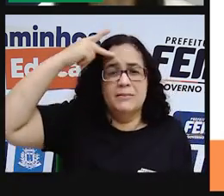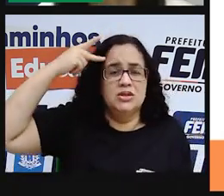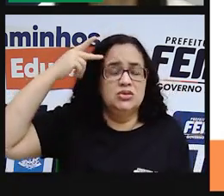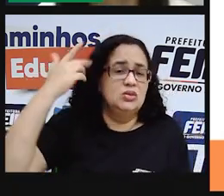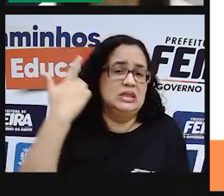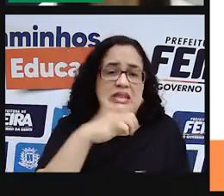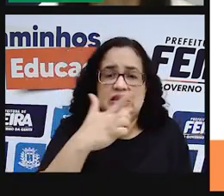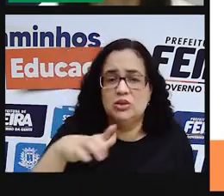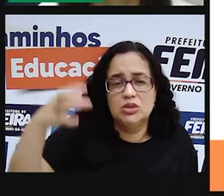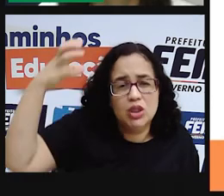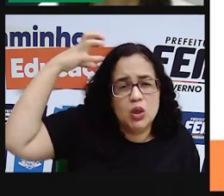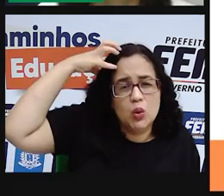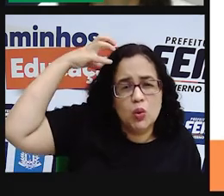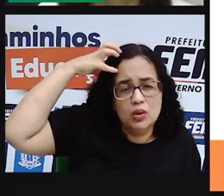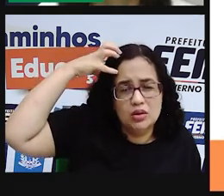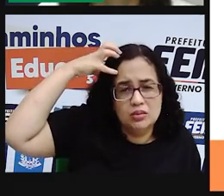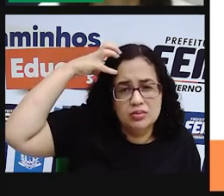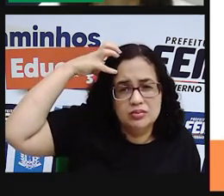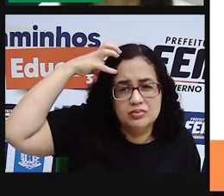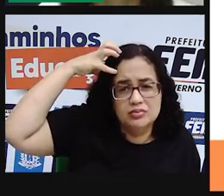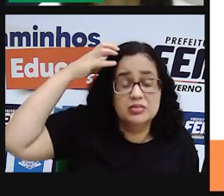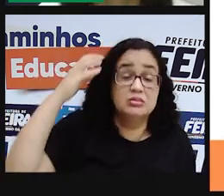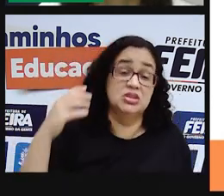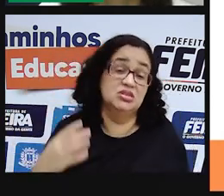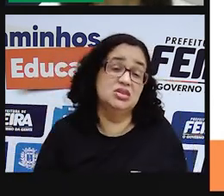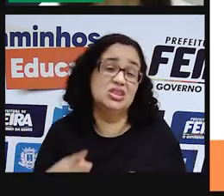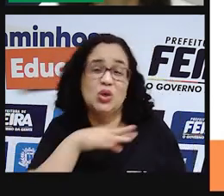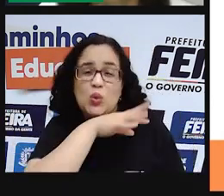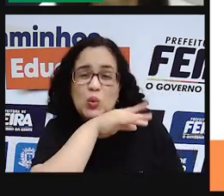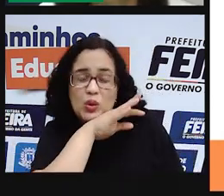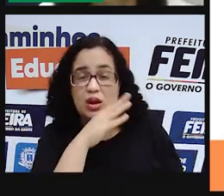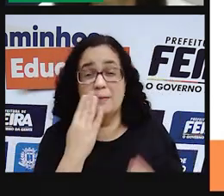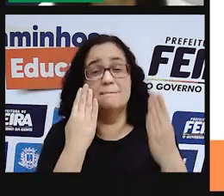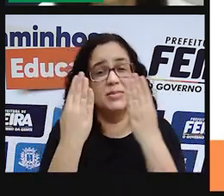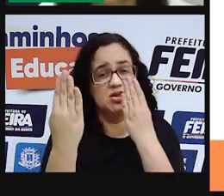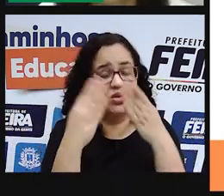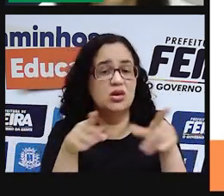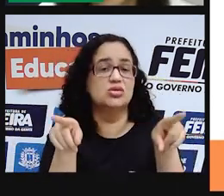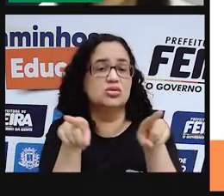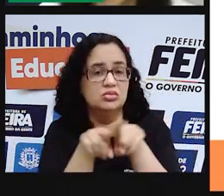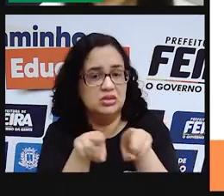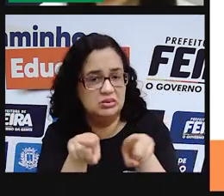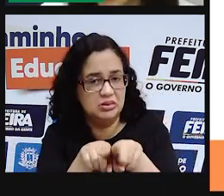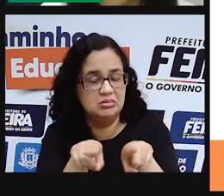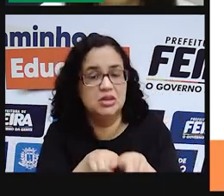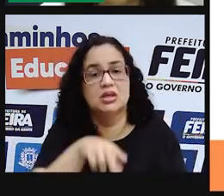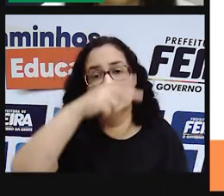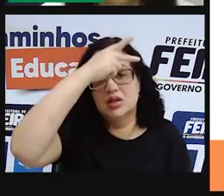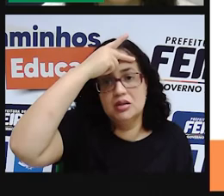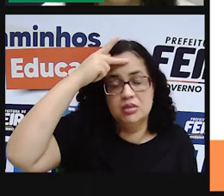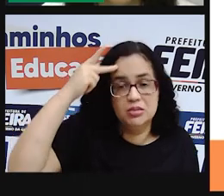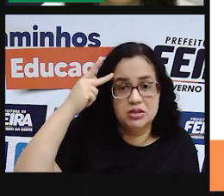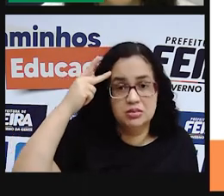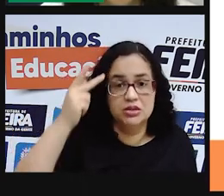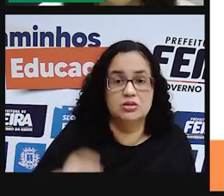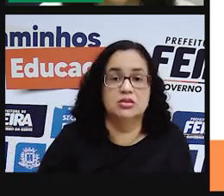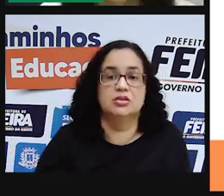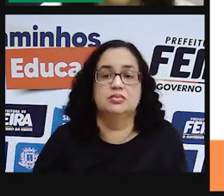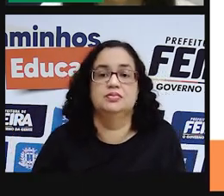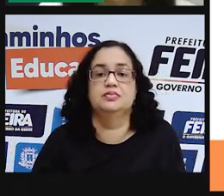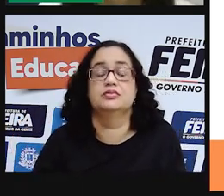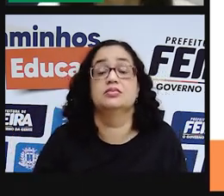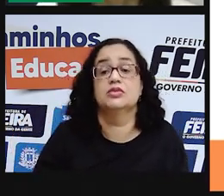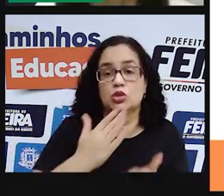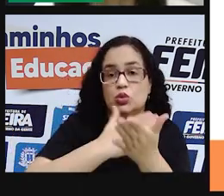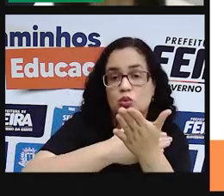indefesa, que podem causar danos físicos e psicológicos às vítimas.